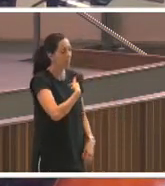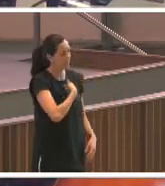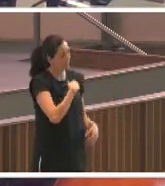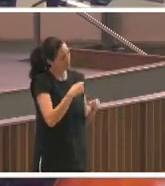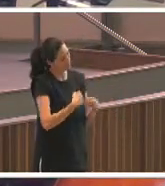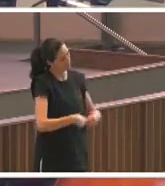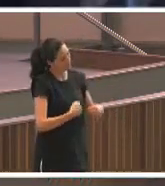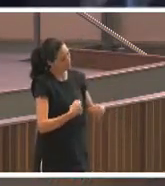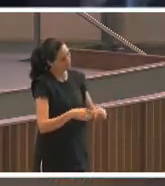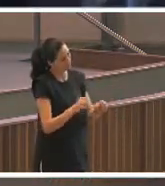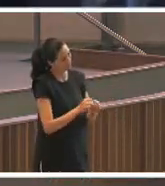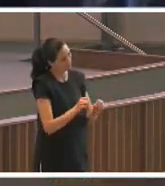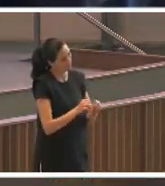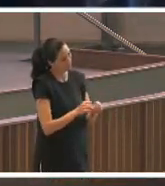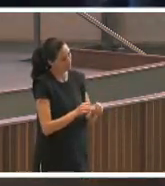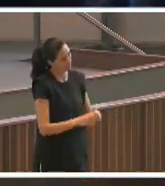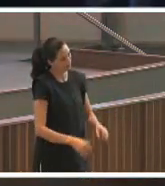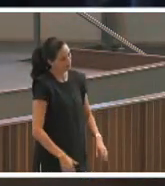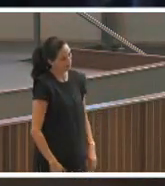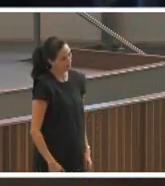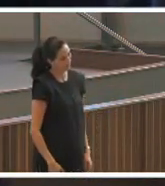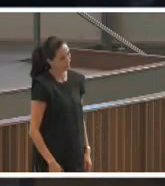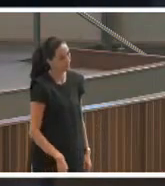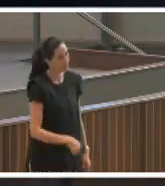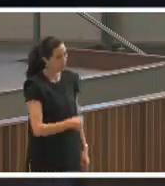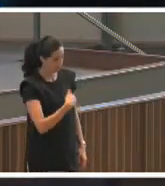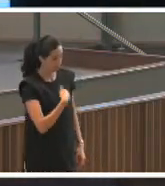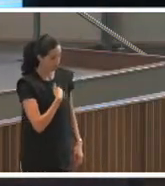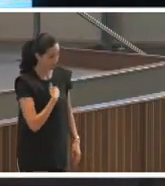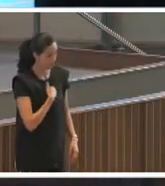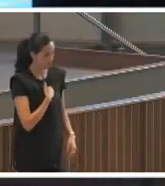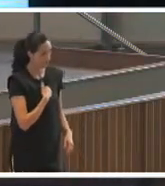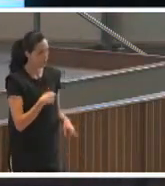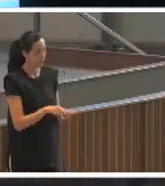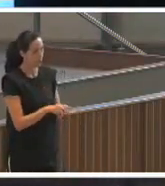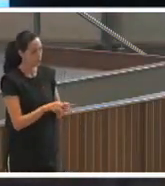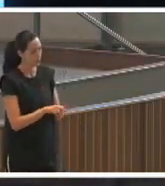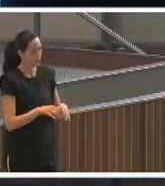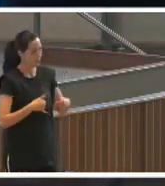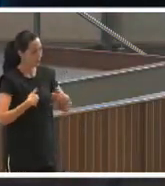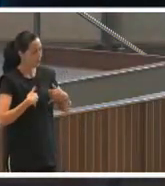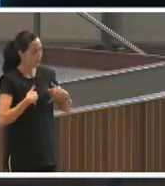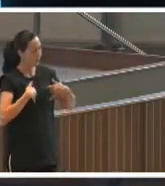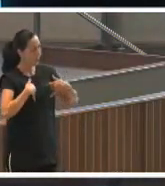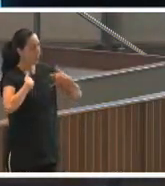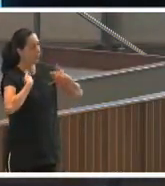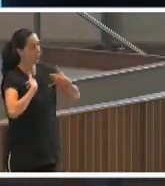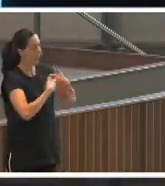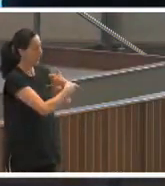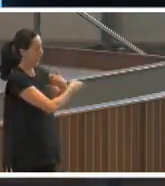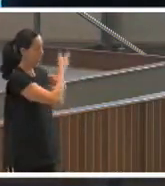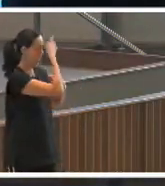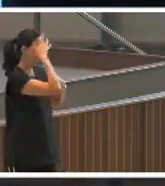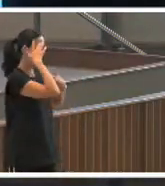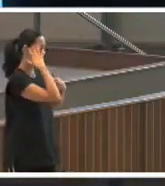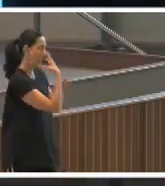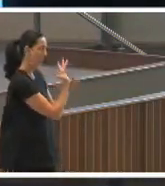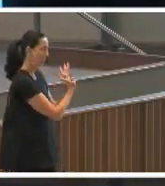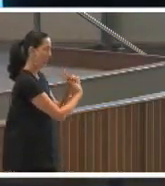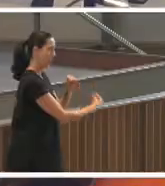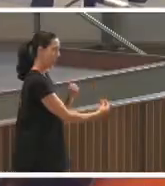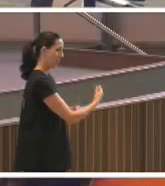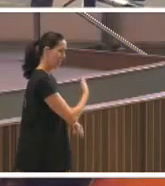de orgulho não envergonha, na verdade é uma expressão de louvor ao Senhor, que é o verdadeiro